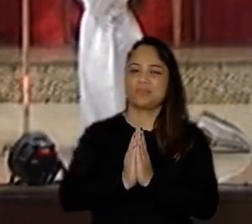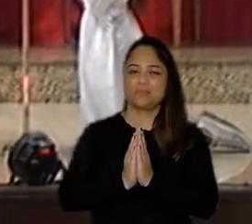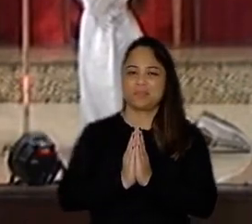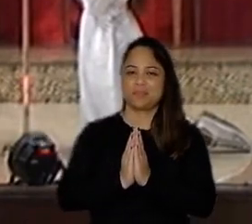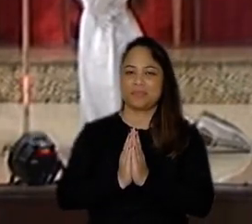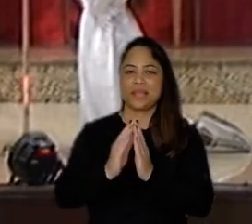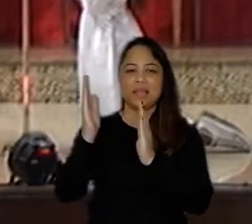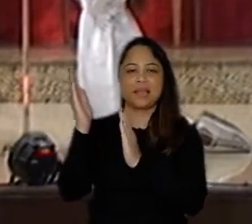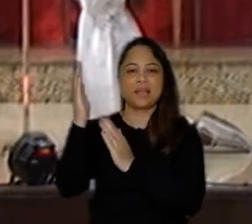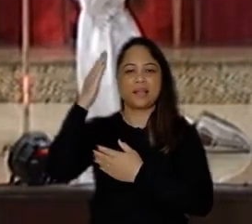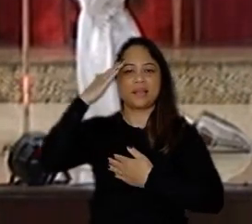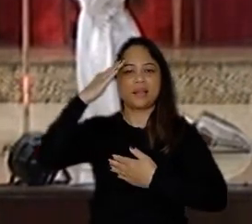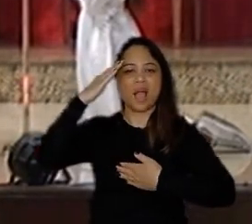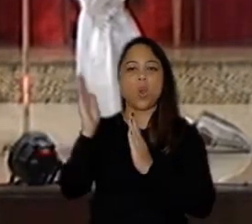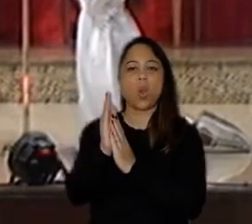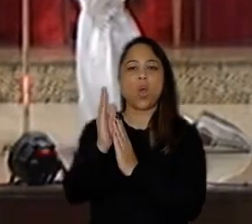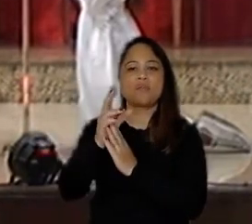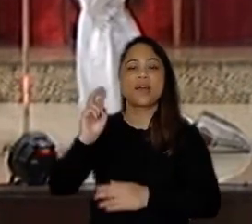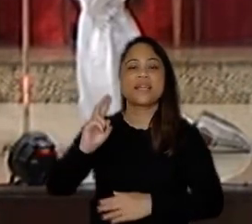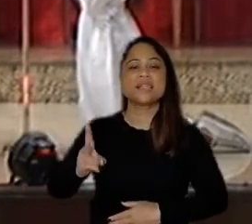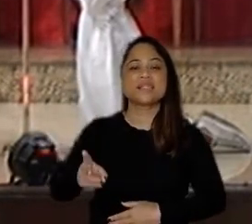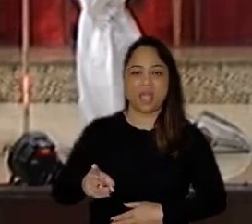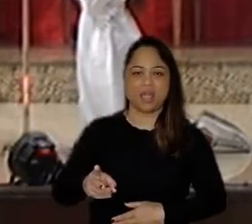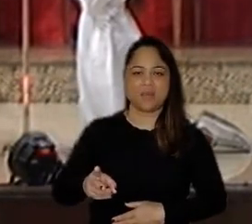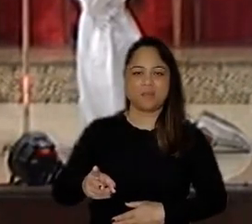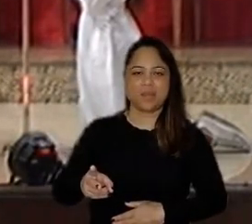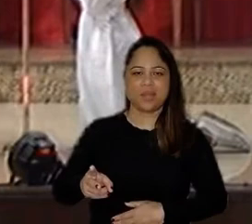Sacramento. Graças e louvores se dê a todo